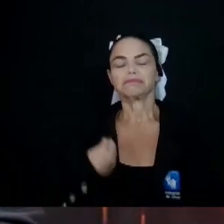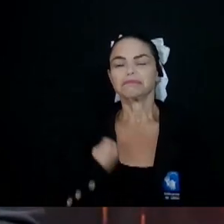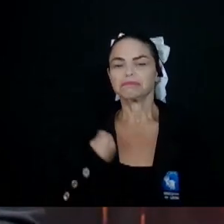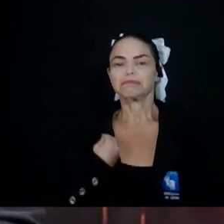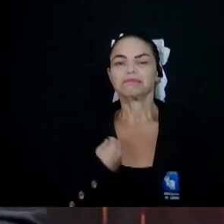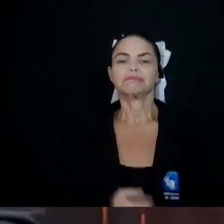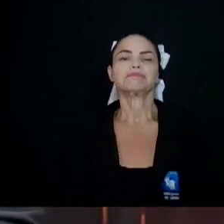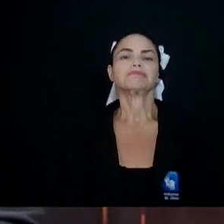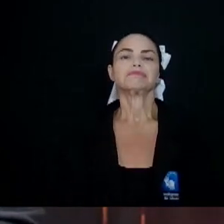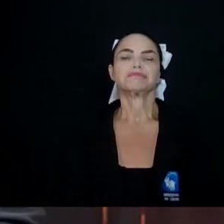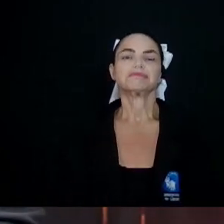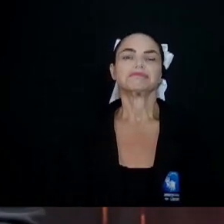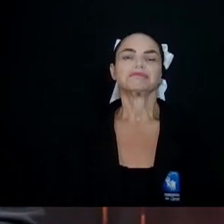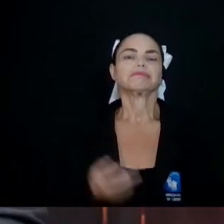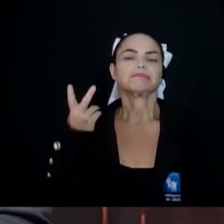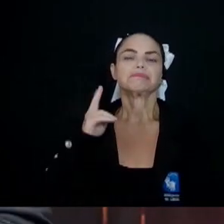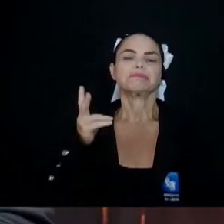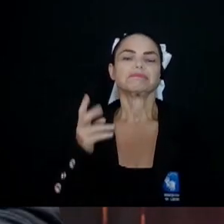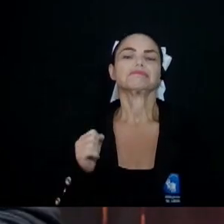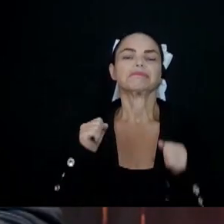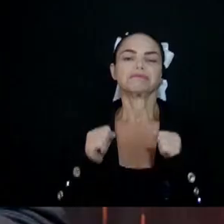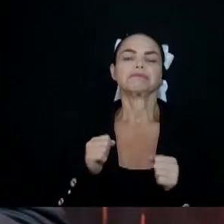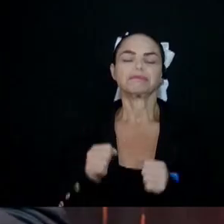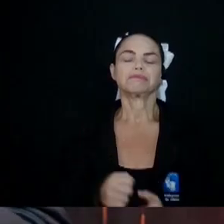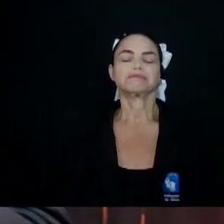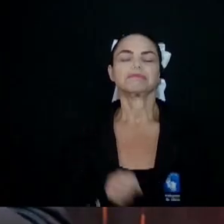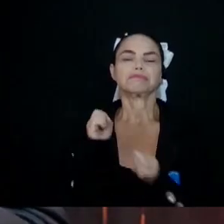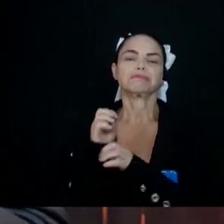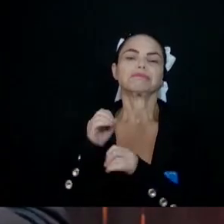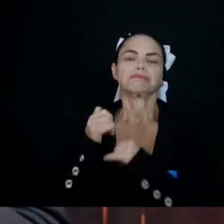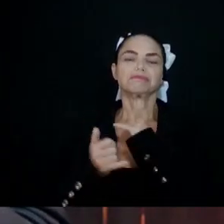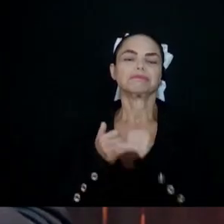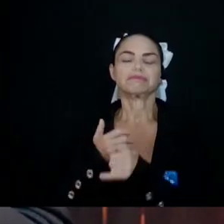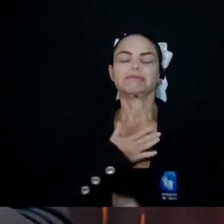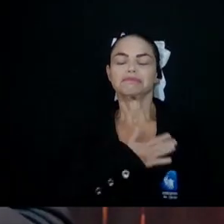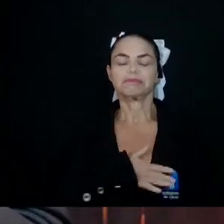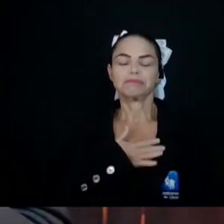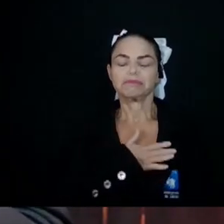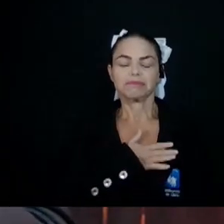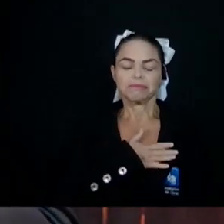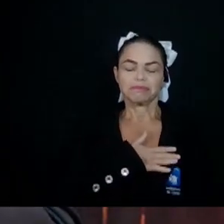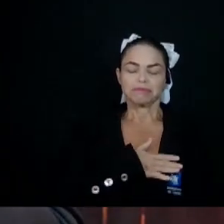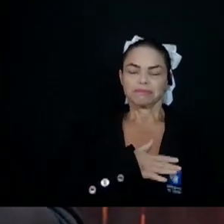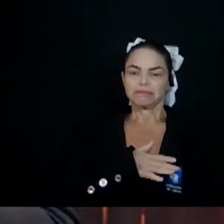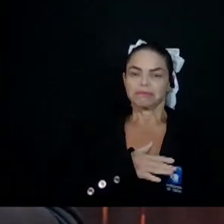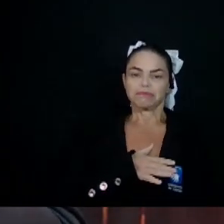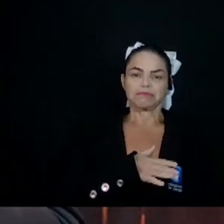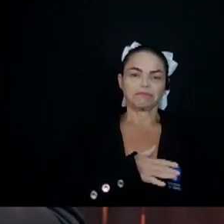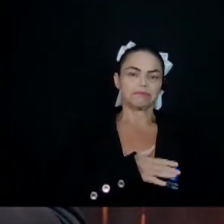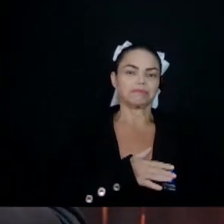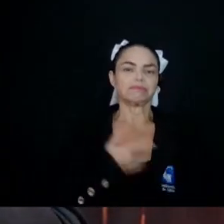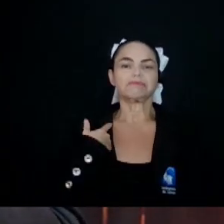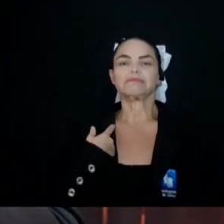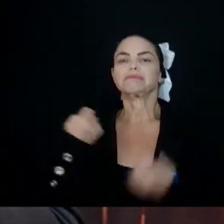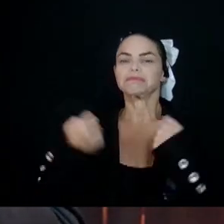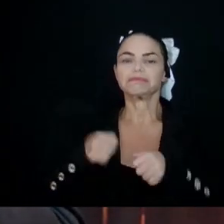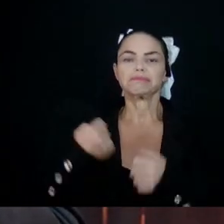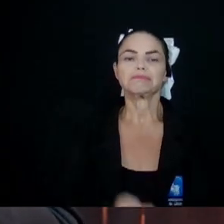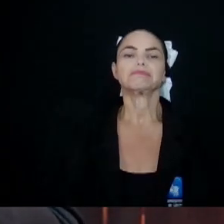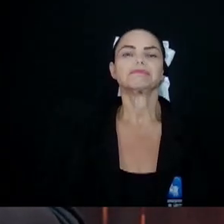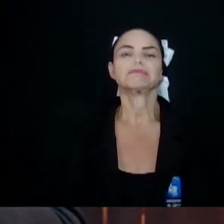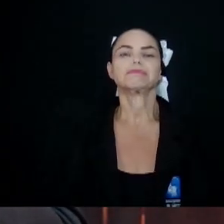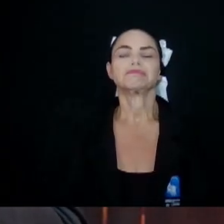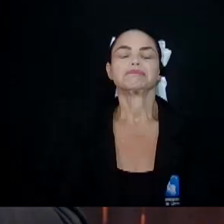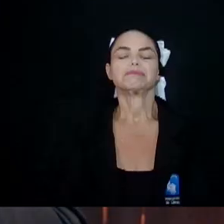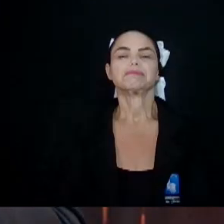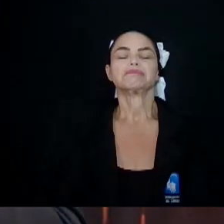vocês. Sempre que eu posso falar sobre educação digital é um prazer, porque é algo extremamente necessário, né?